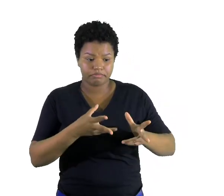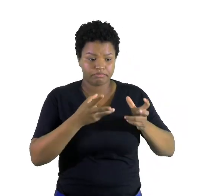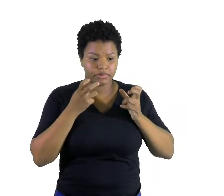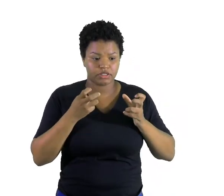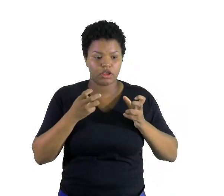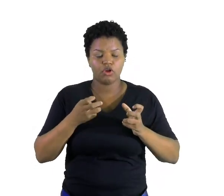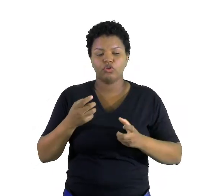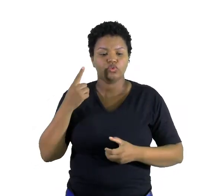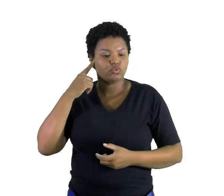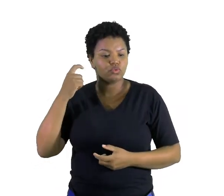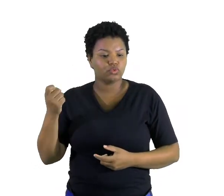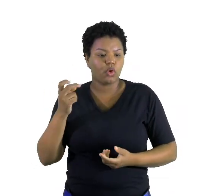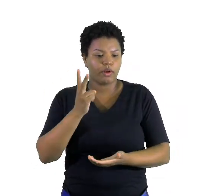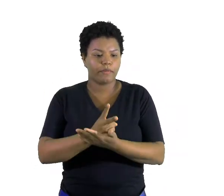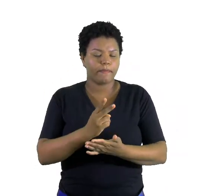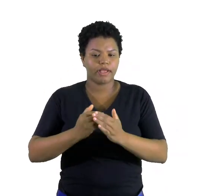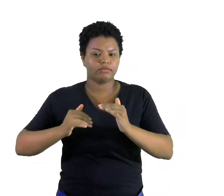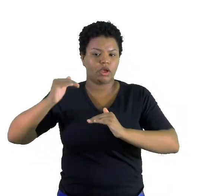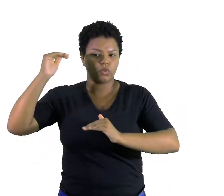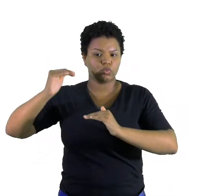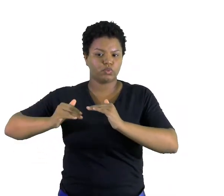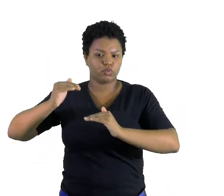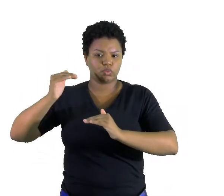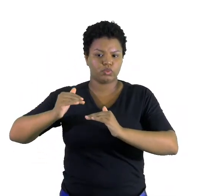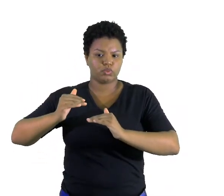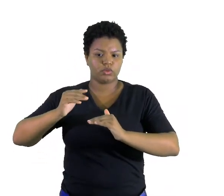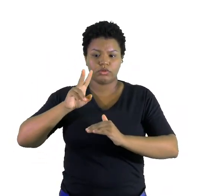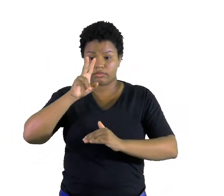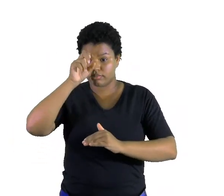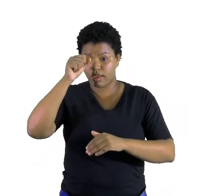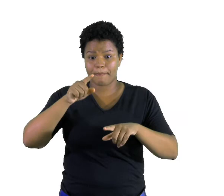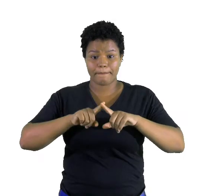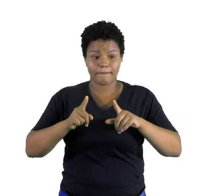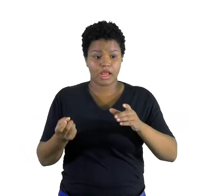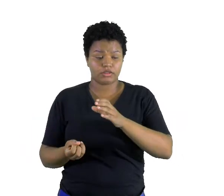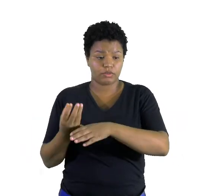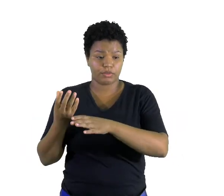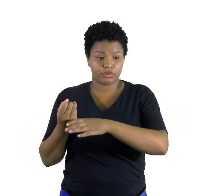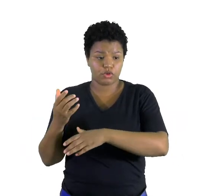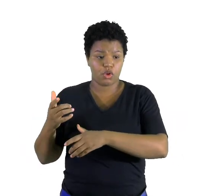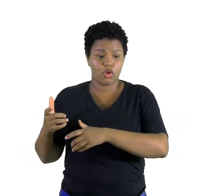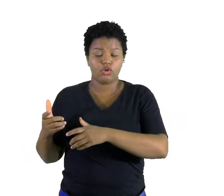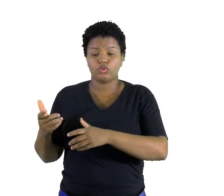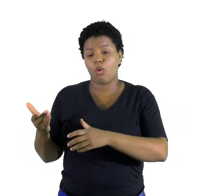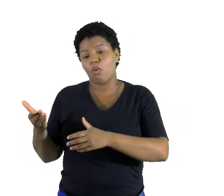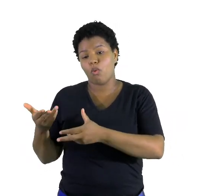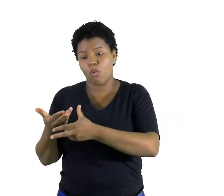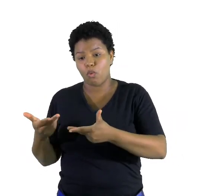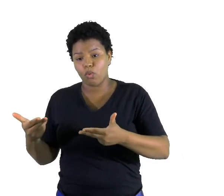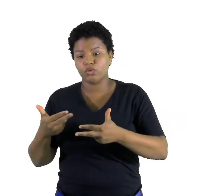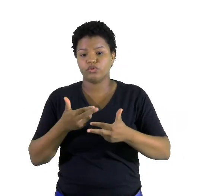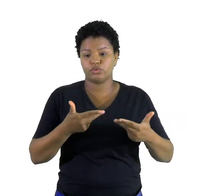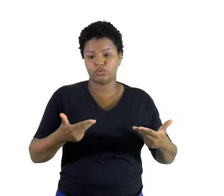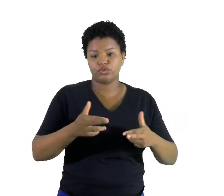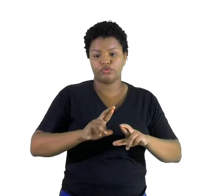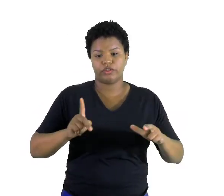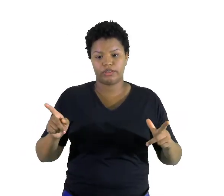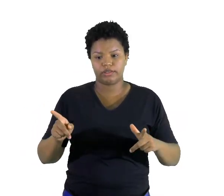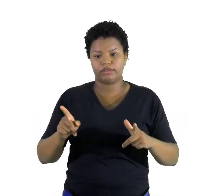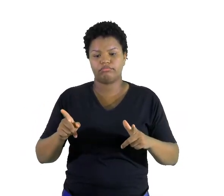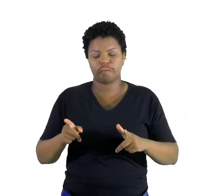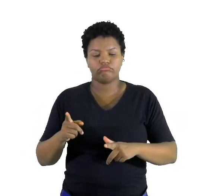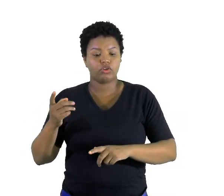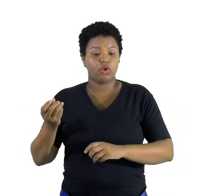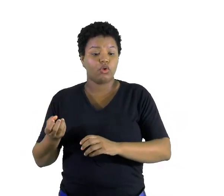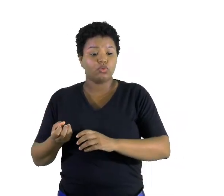mesma altura e intensidade, mas que foram produzidos por fontes diferentes. O som produzido por um instrumento musical